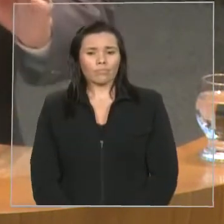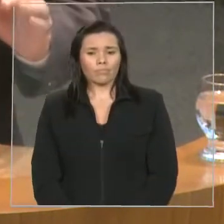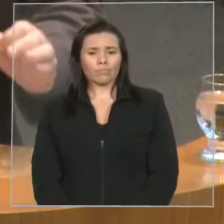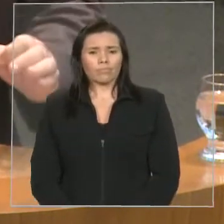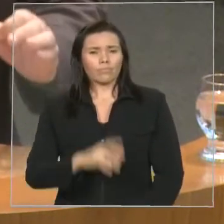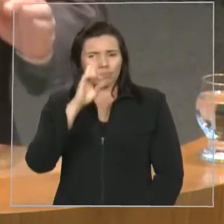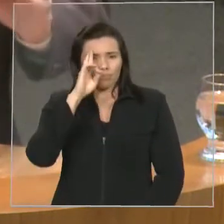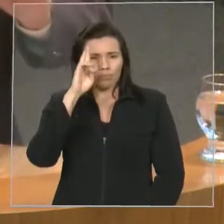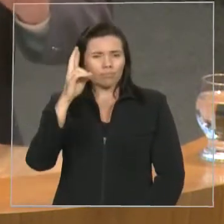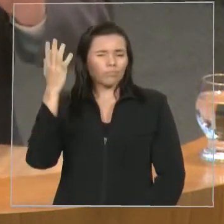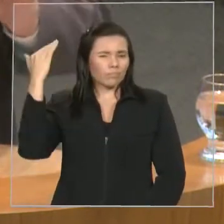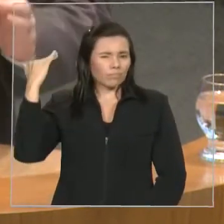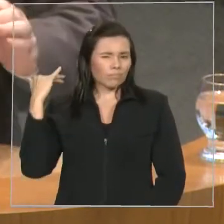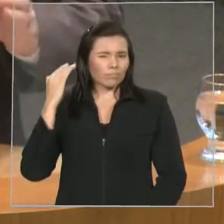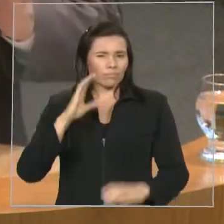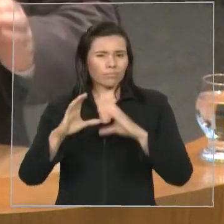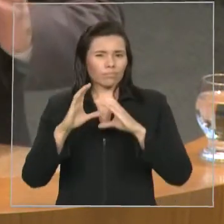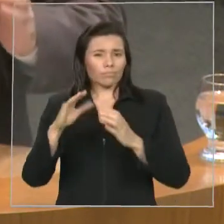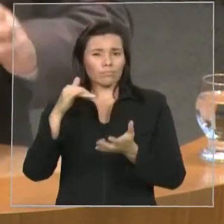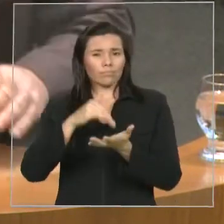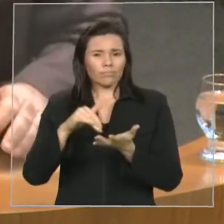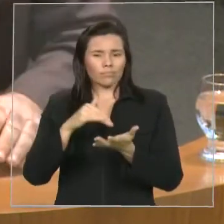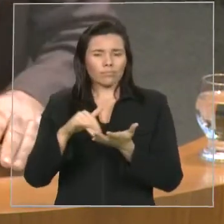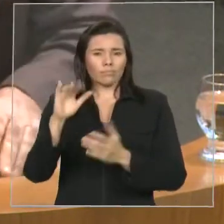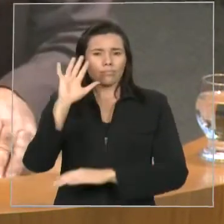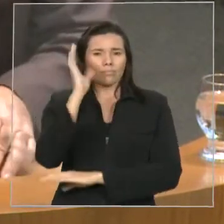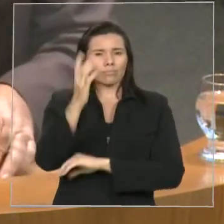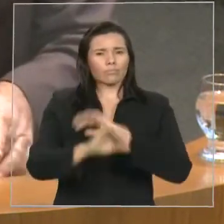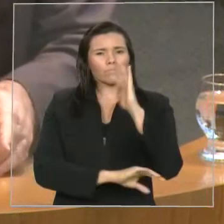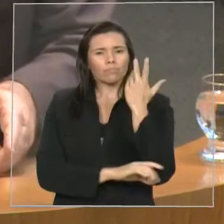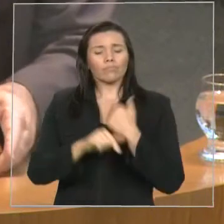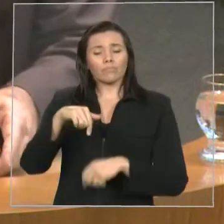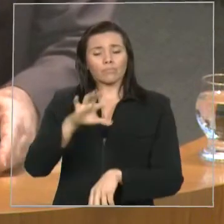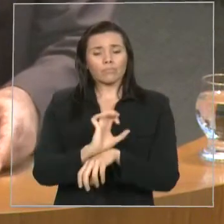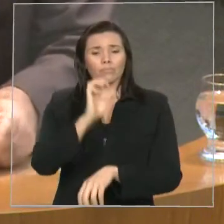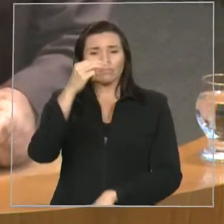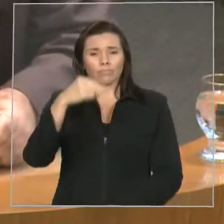de comunicação da Secretaria do Meio Ambiente do Estado.